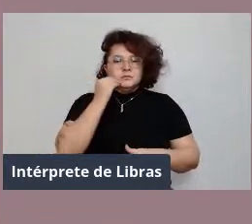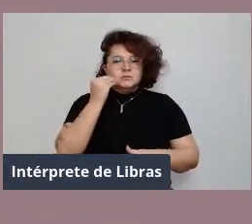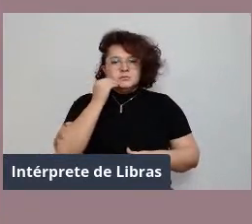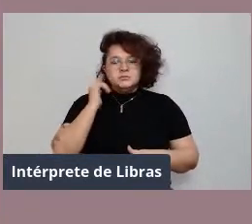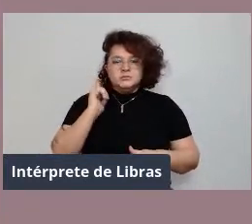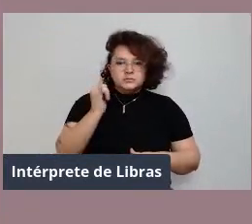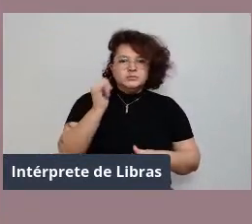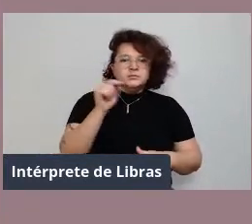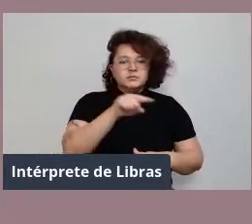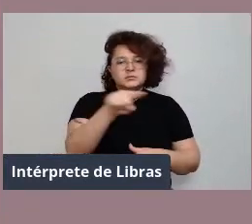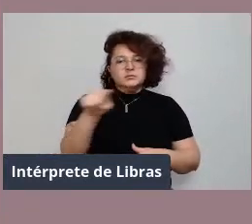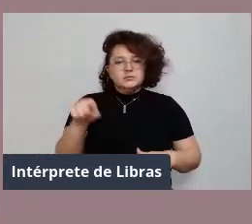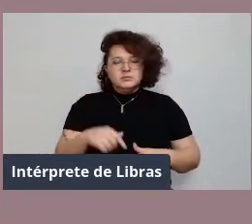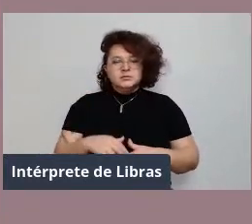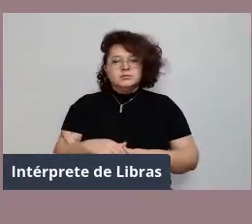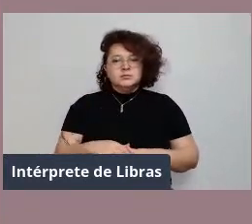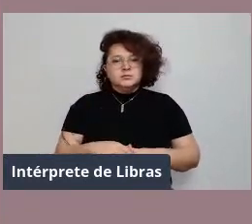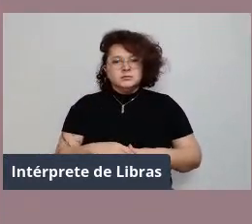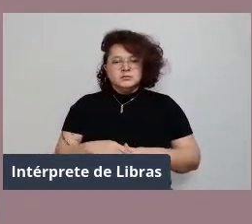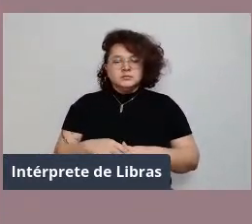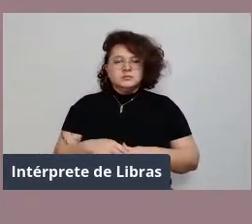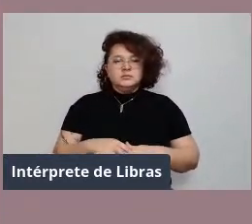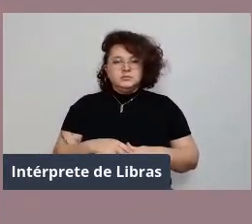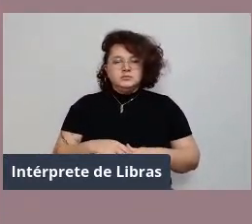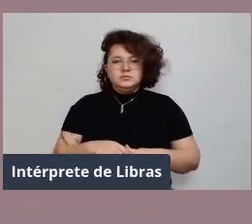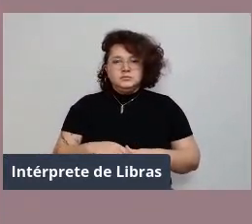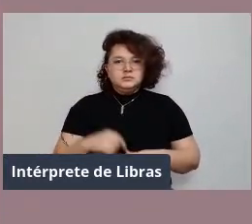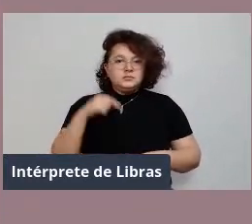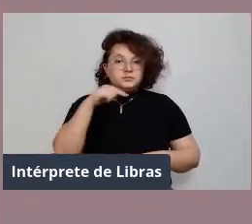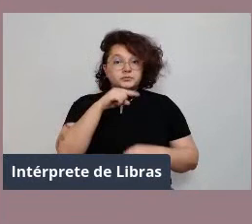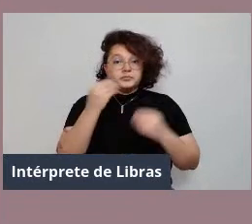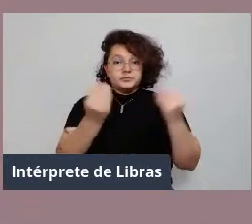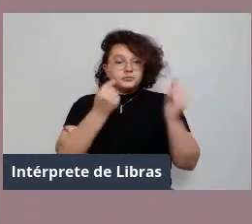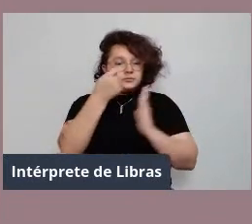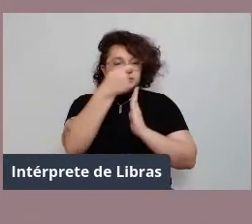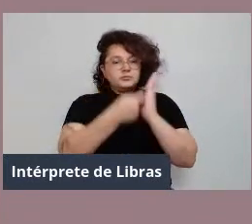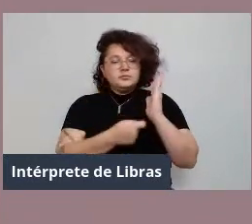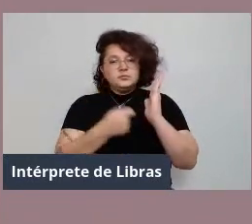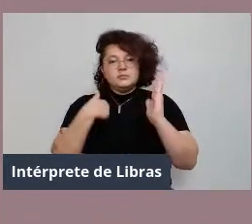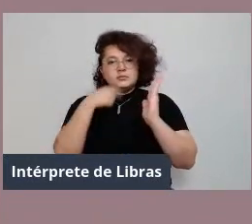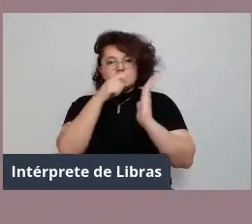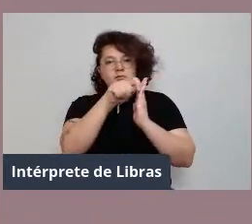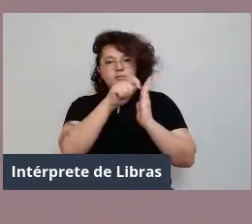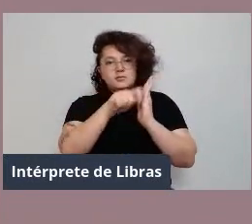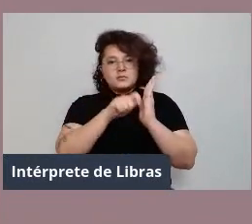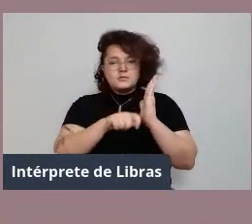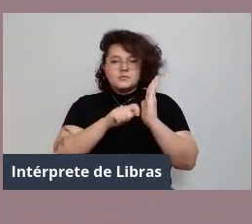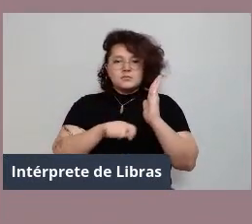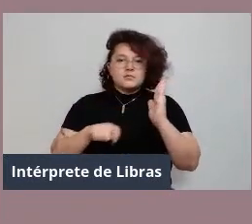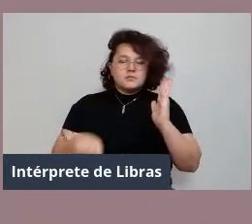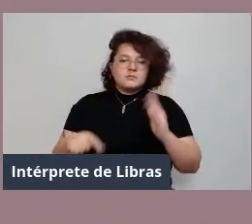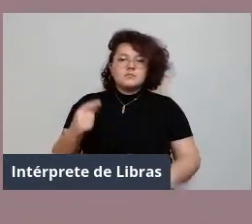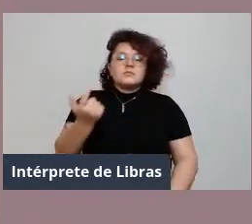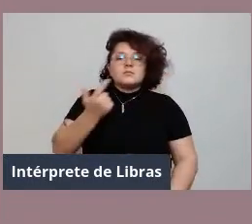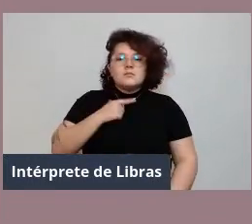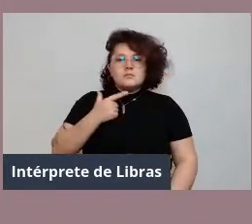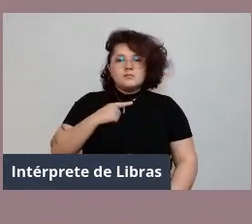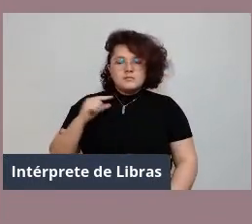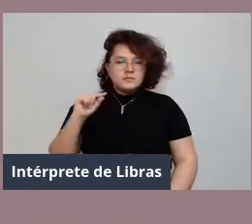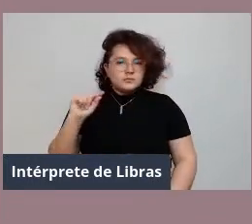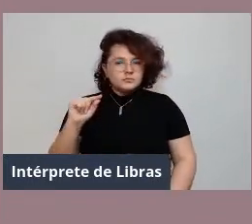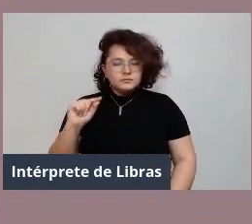vocês como o texto foi sendo construído. Mas eu tinha assim,